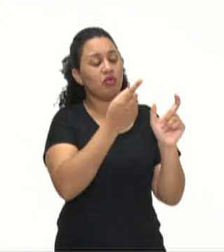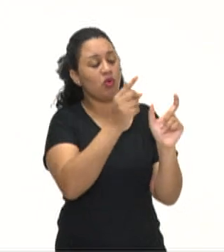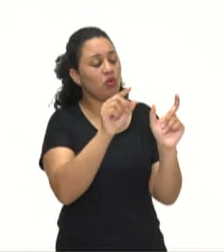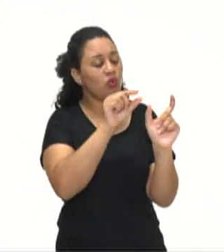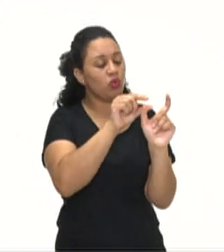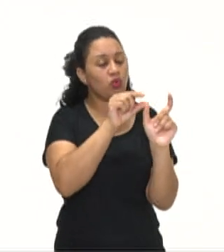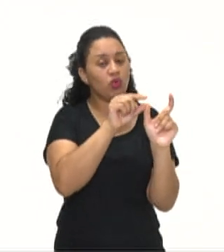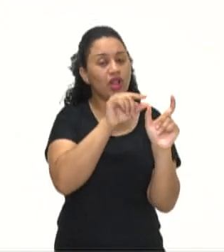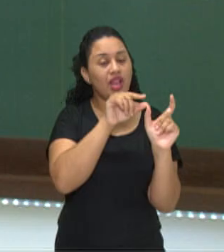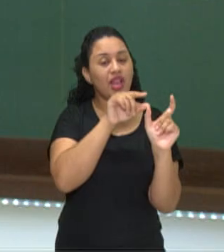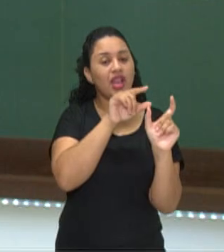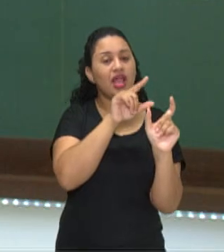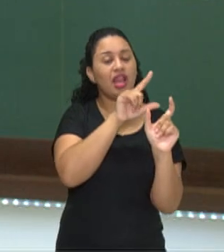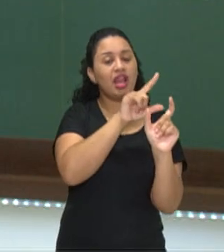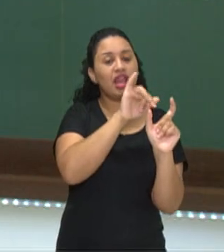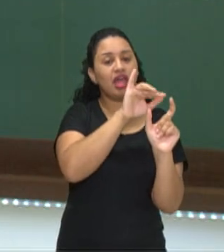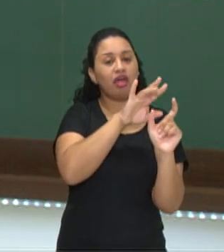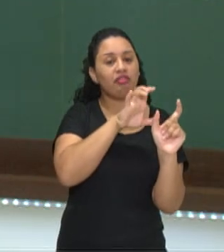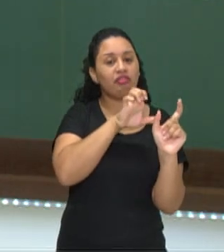o live,